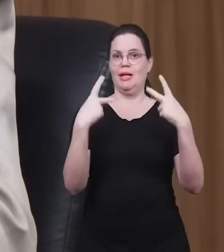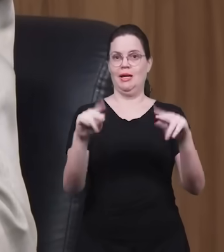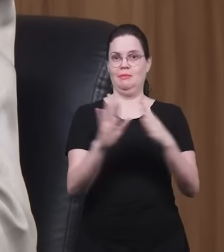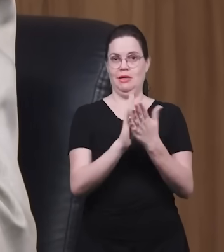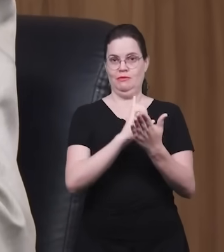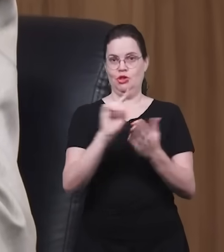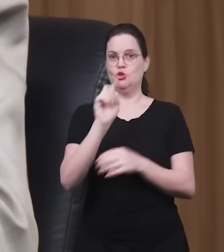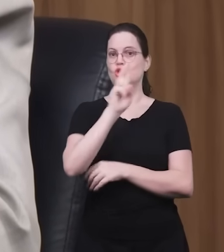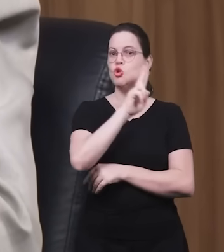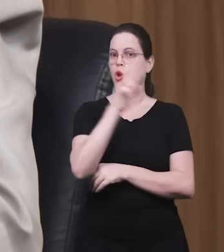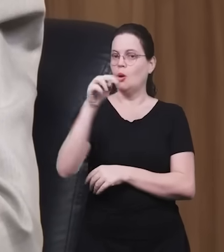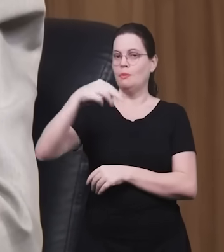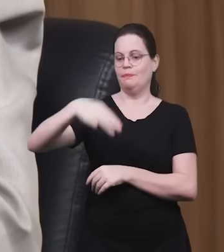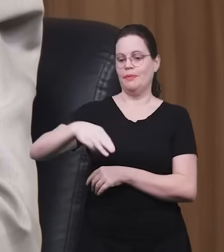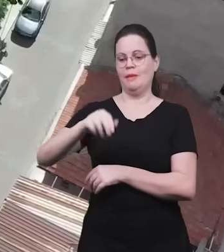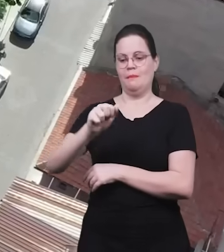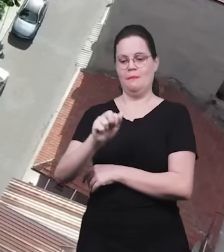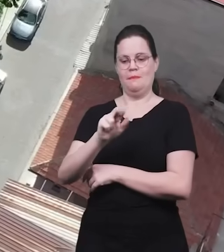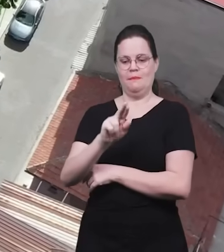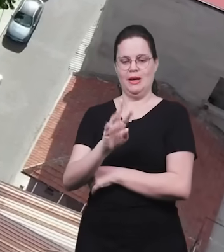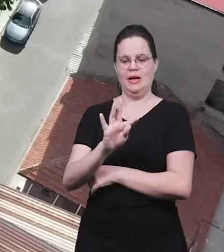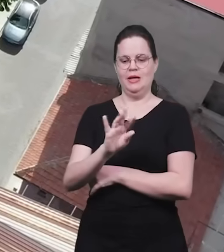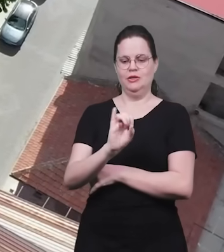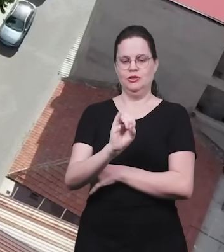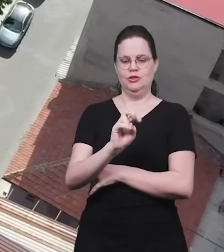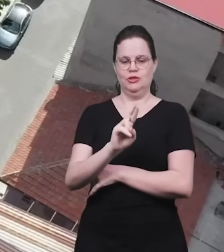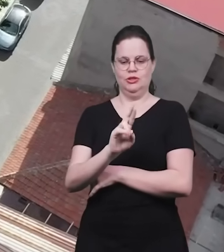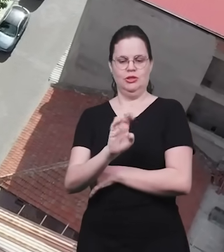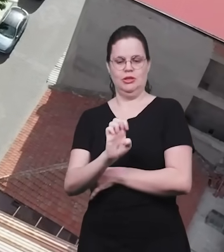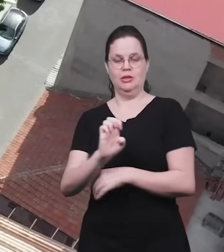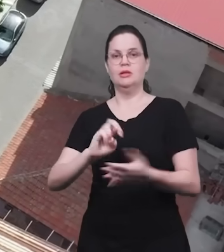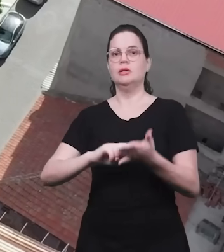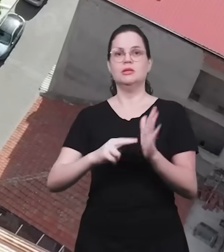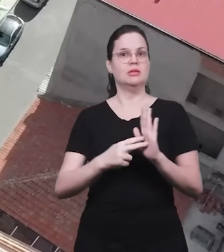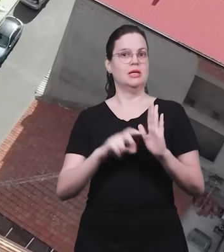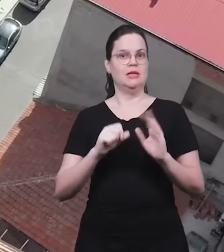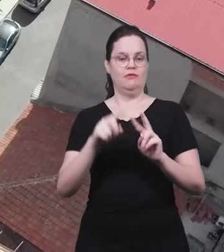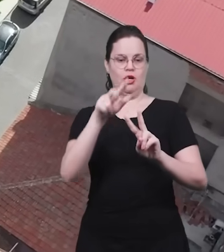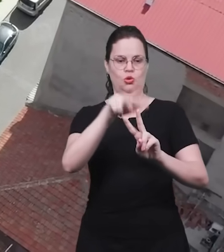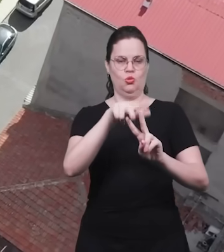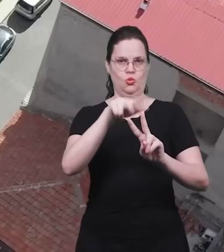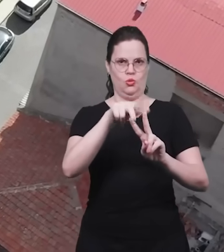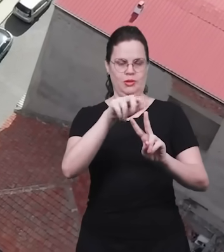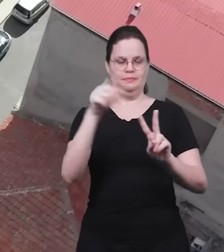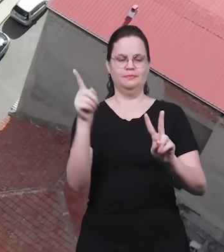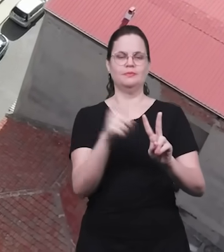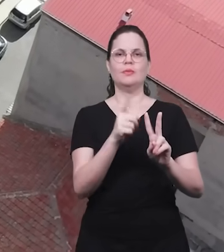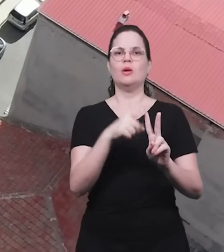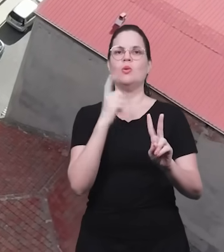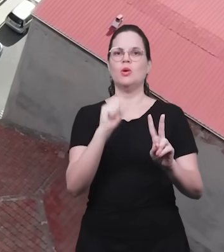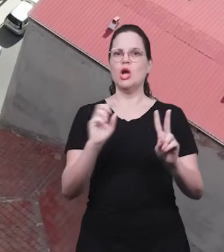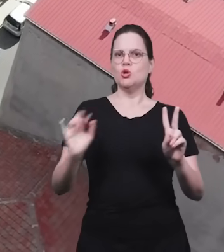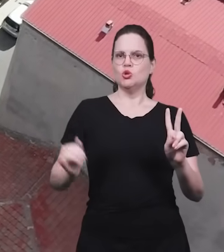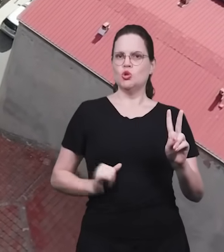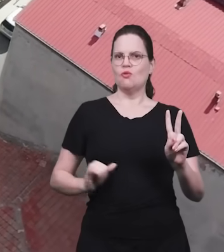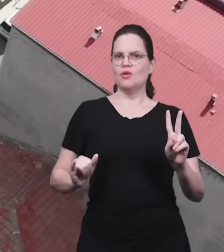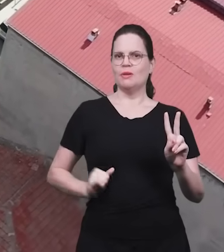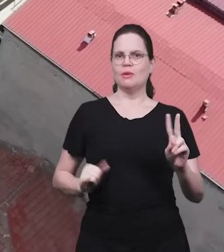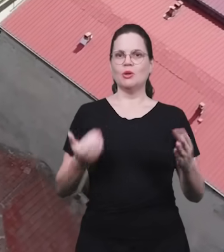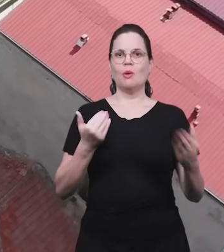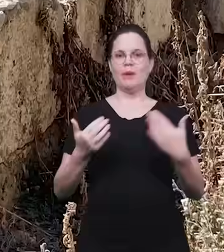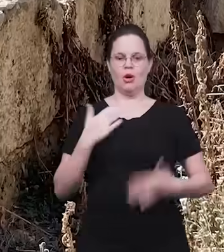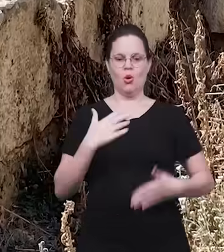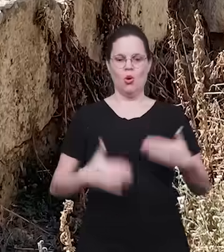Ele significa duas coisas para a igreja. Ele significa o corpo de Jesus. O seu sofrimento está com os